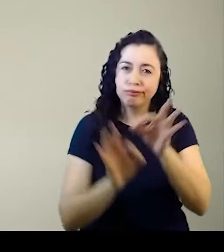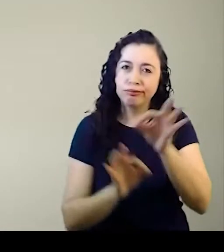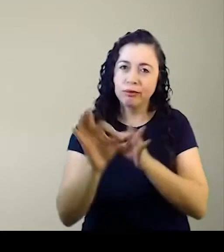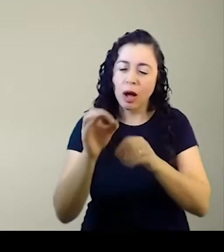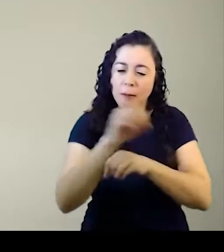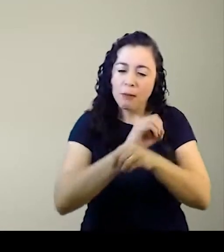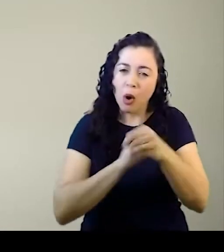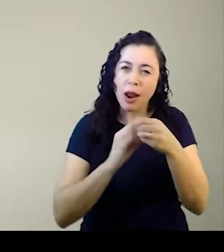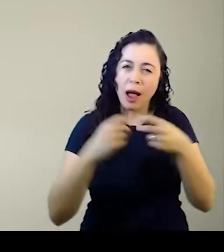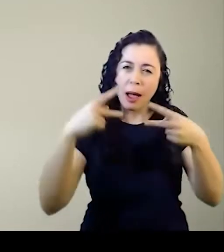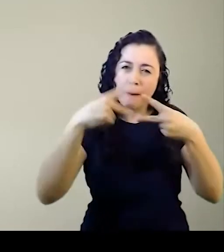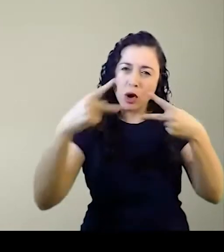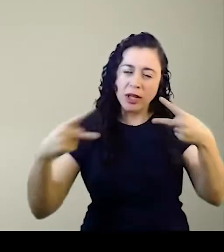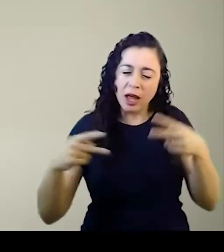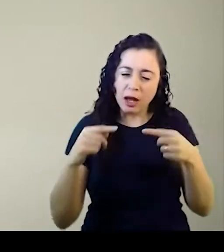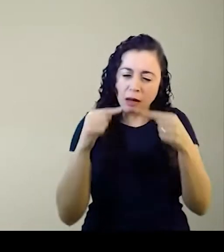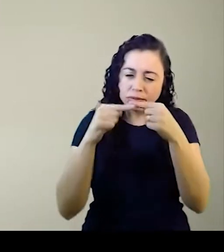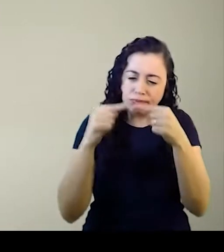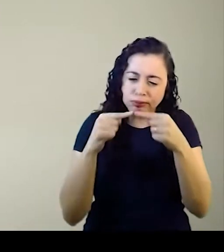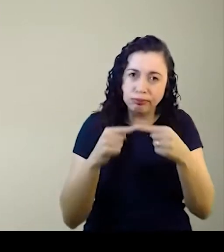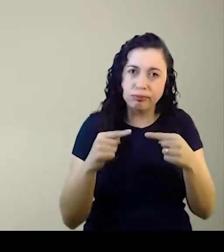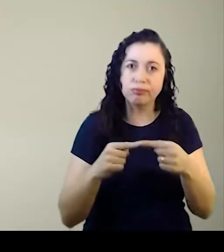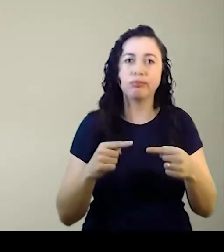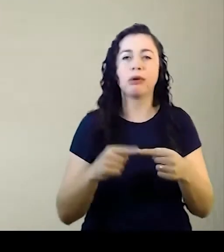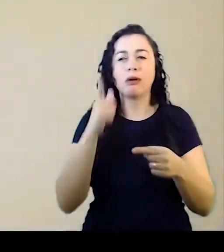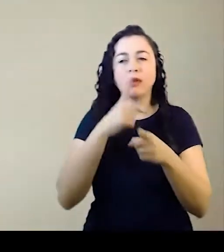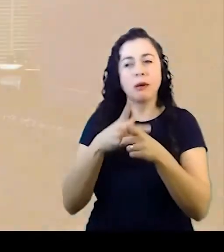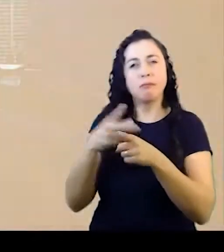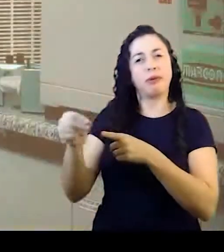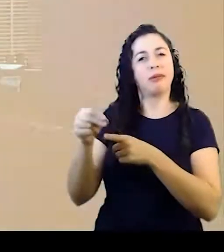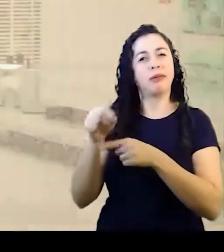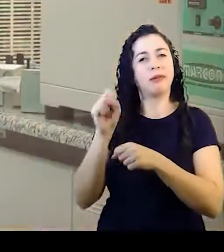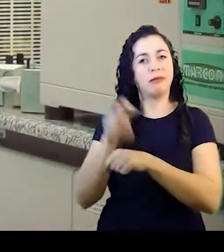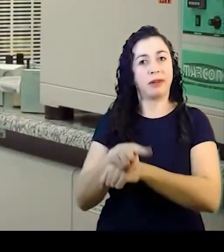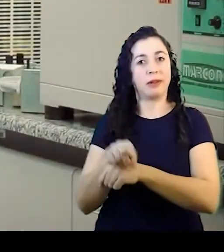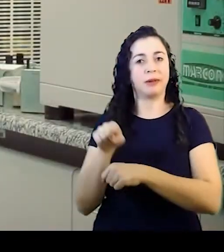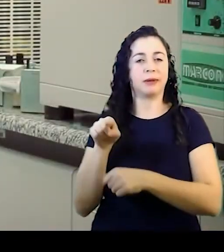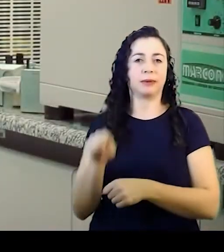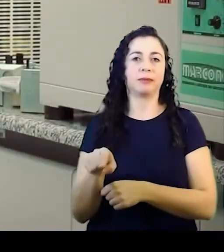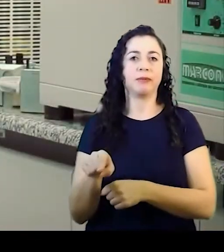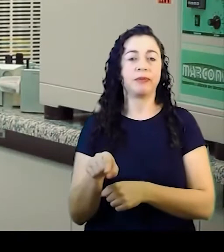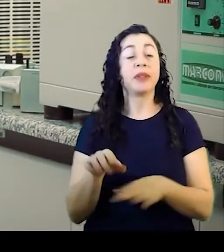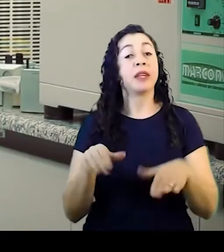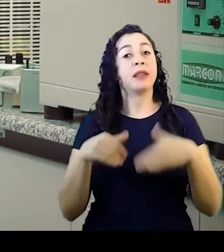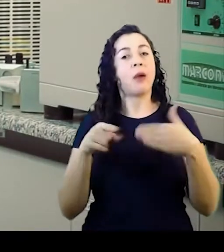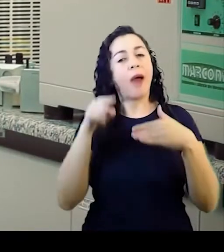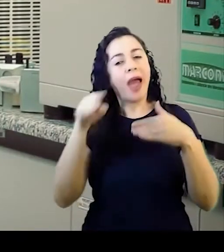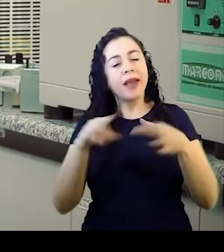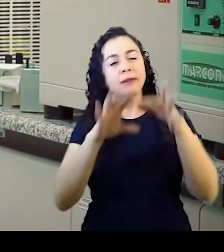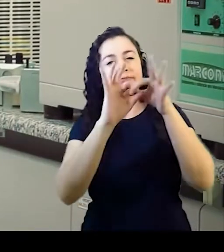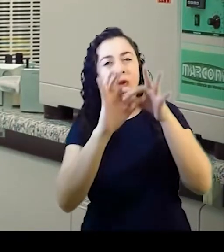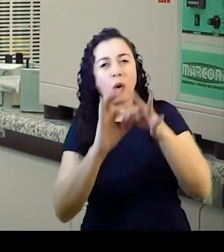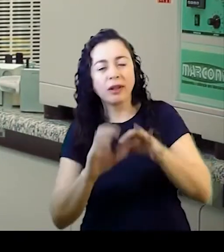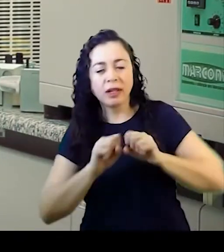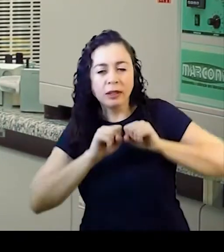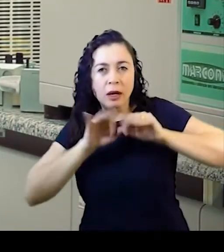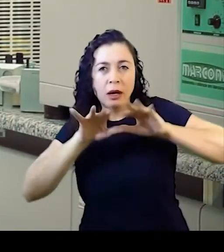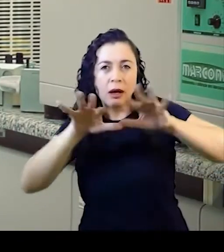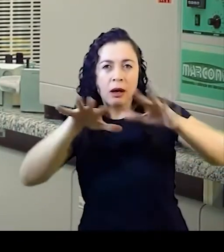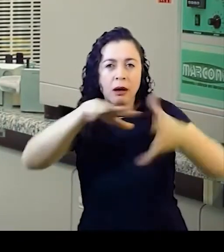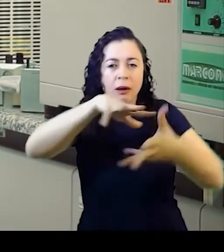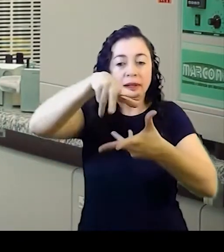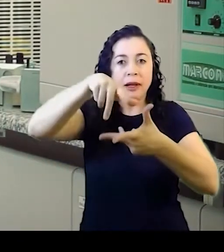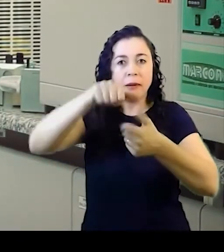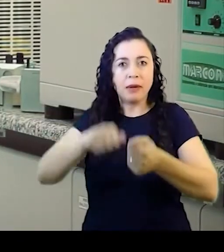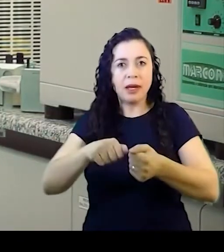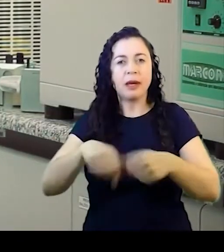identificam essas moléculas e acabam na degradação desse processo. E aí, diante desse cenário da pandemia e diante dessa